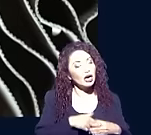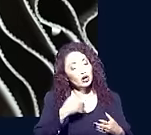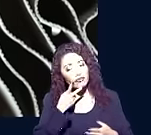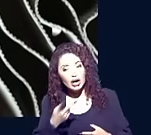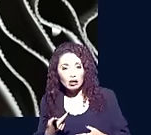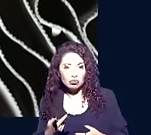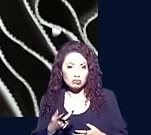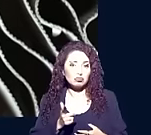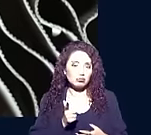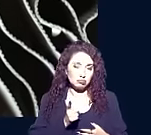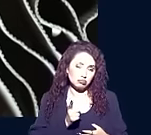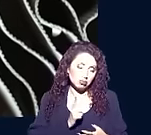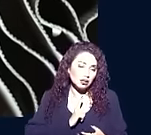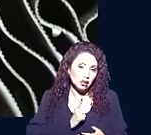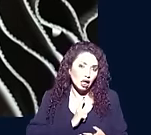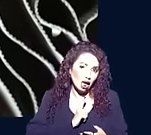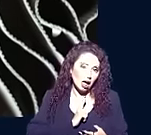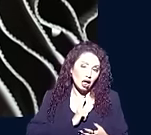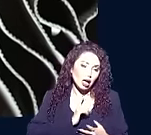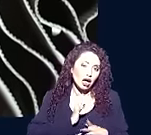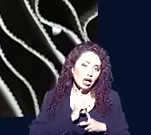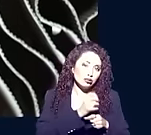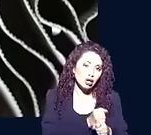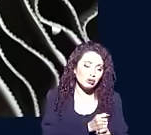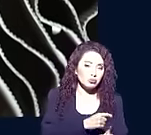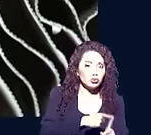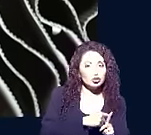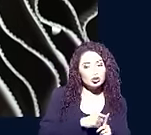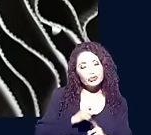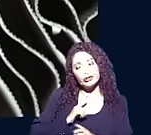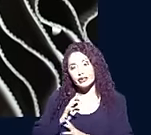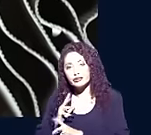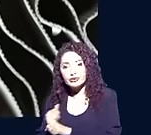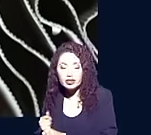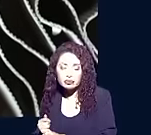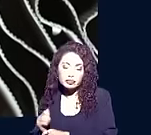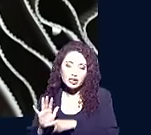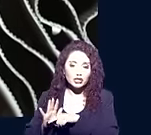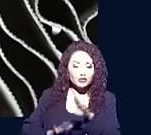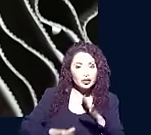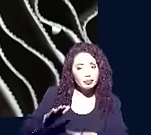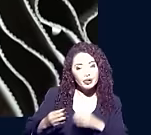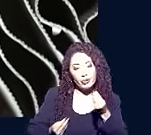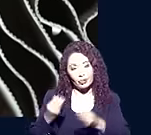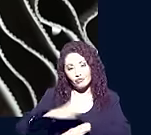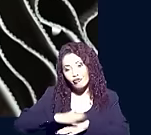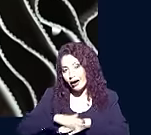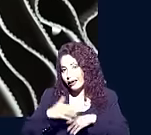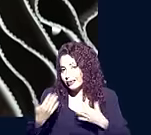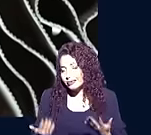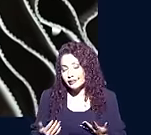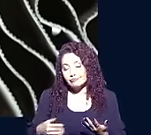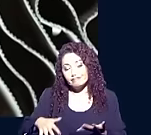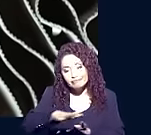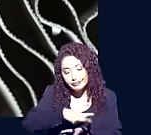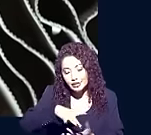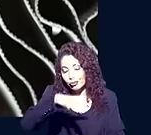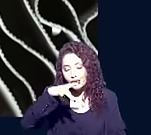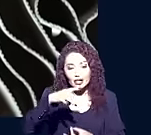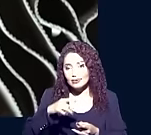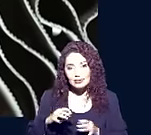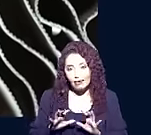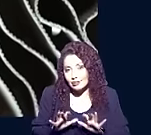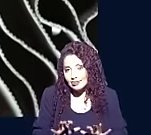positivo e pode ter efeitos negativos a depender de como isso é feito e democracia é isso o presidente eleito for